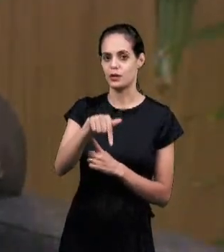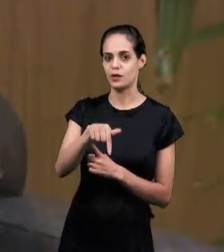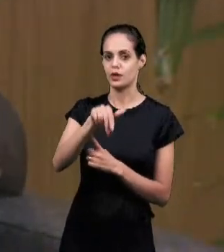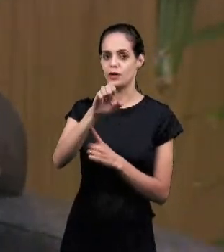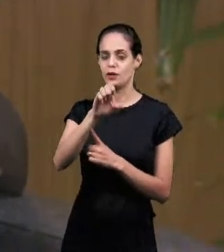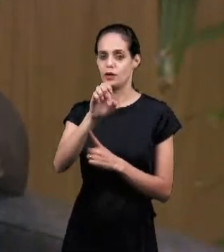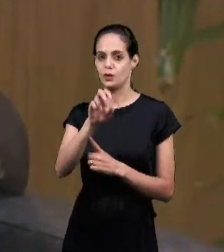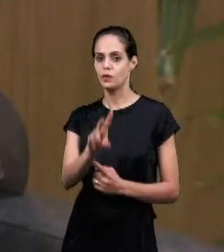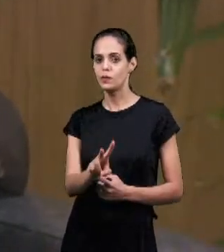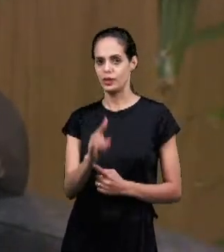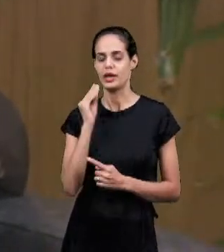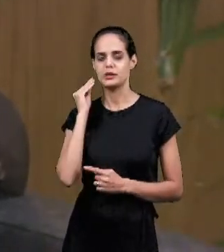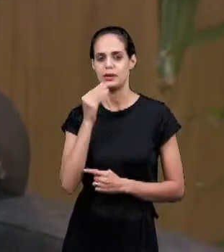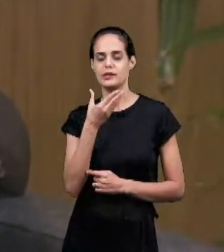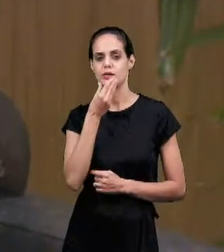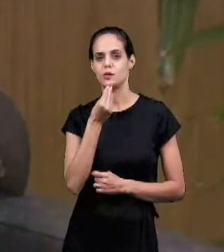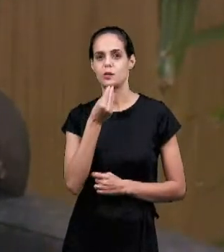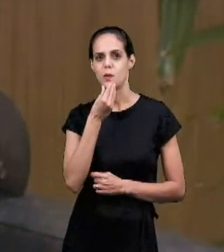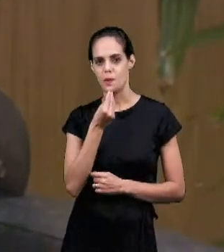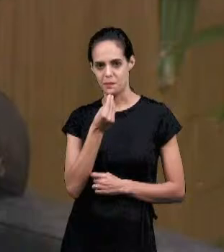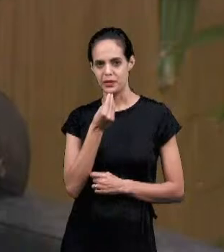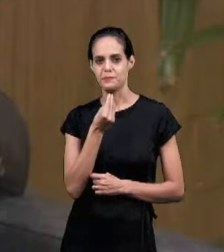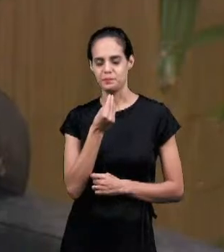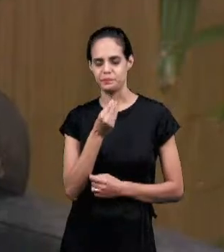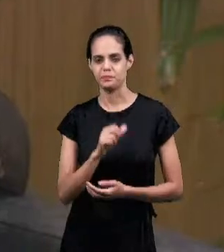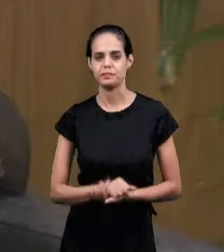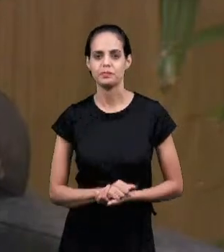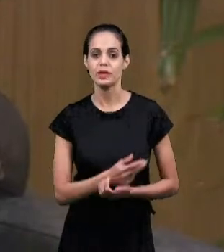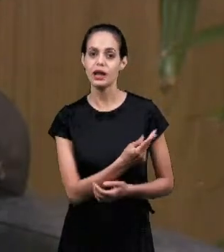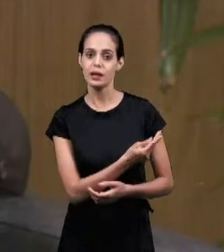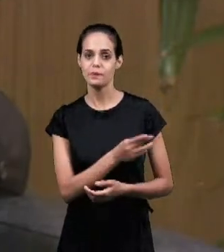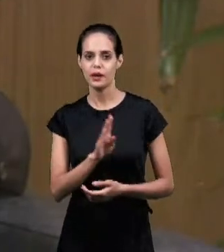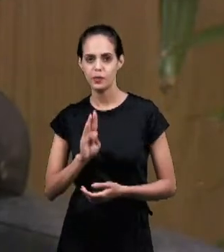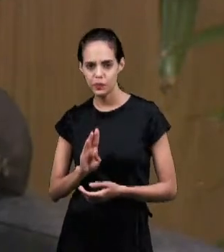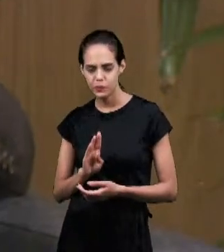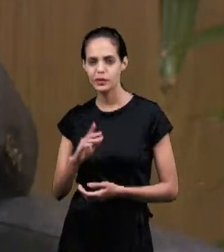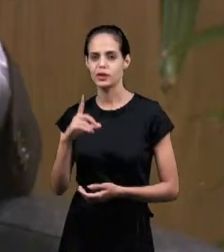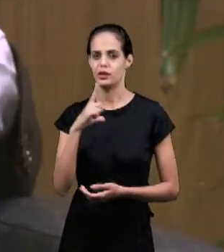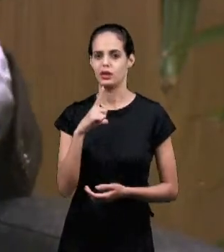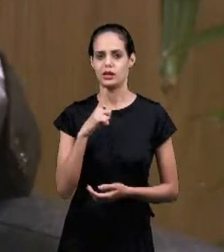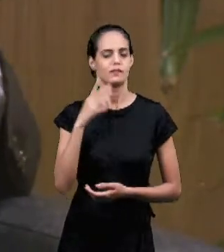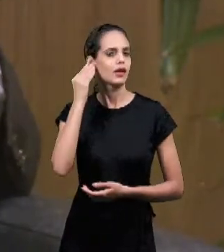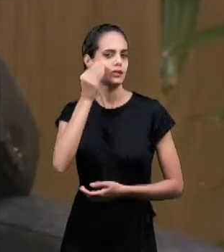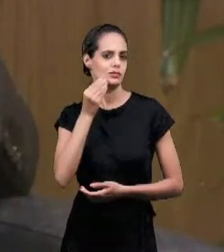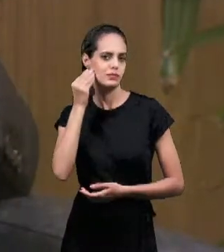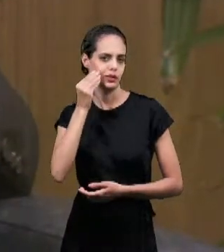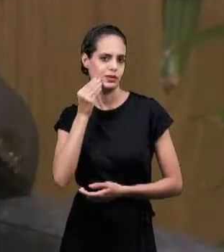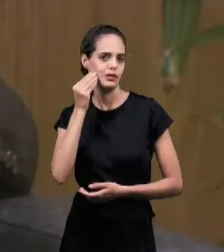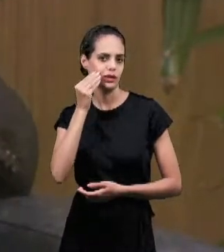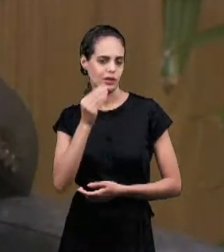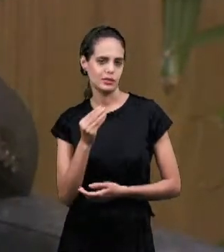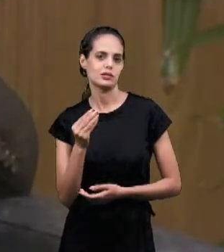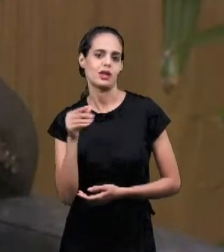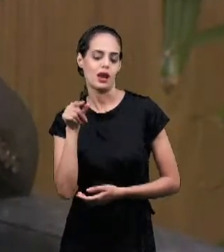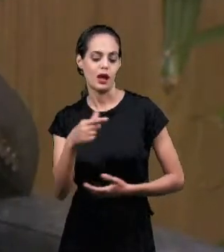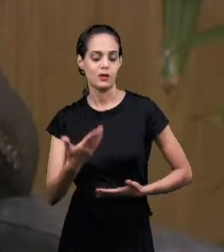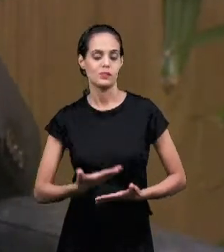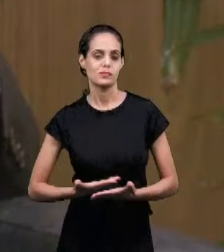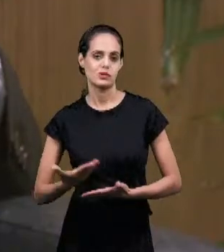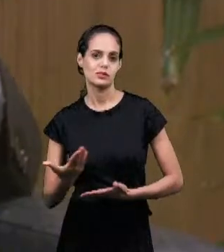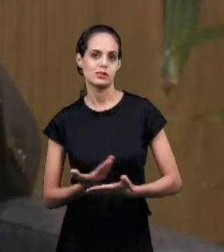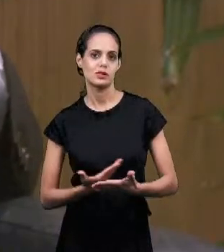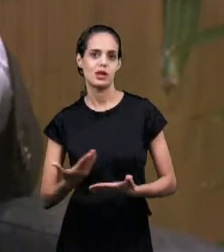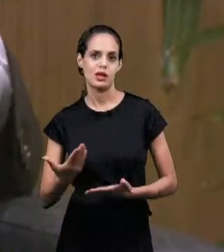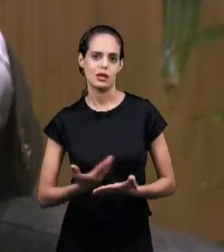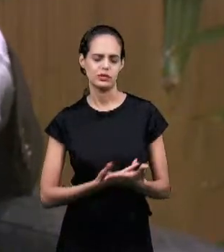do livro, mas o escriba é Baruque. Baruque, ele anotava tudo. E tem até um fato interessante, que ele escreveu o livro todinho,